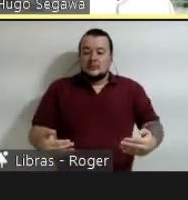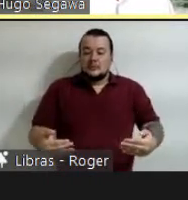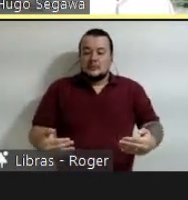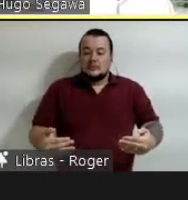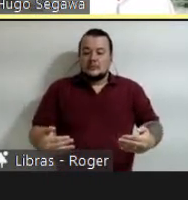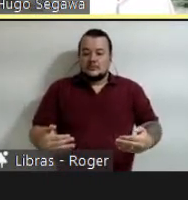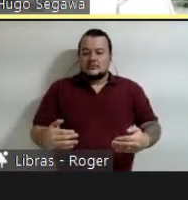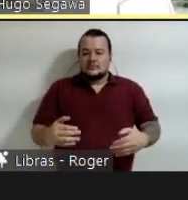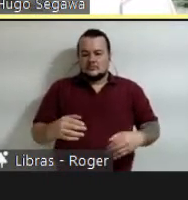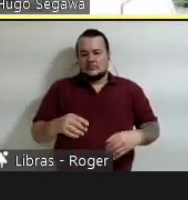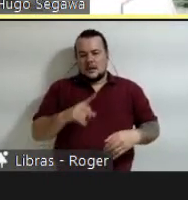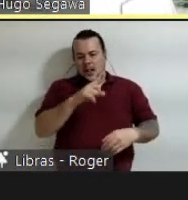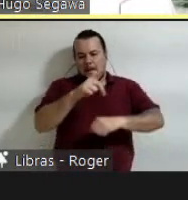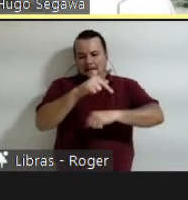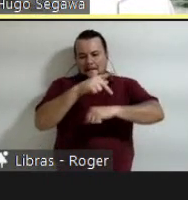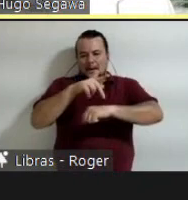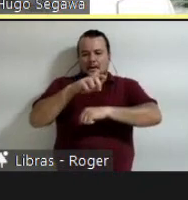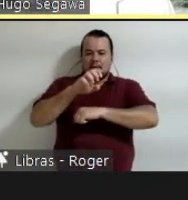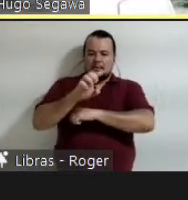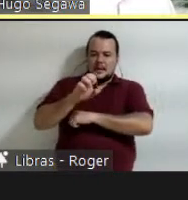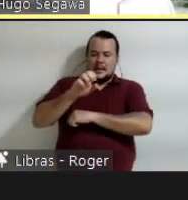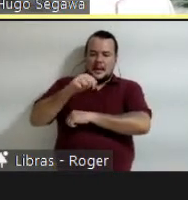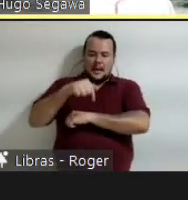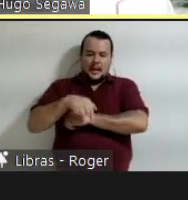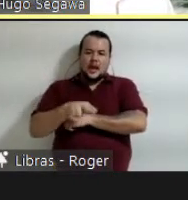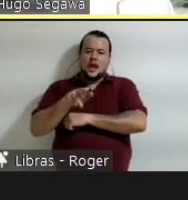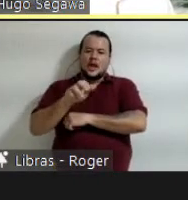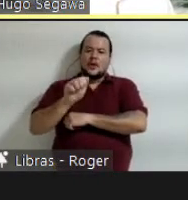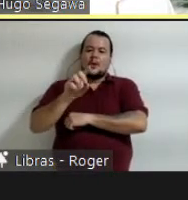equatoriano, né? Que